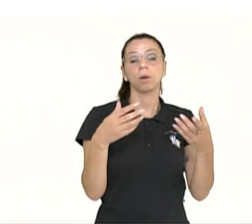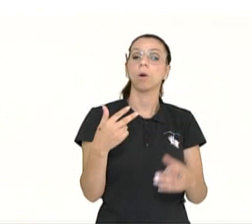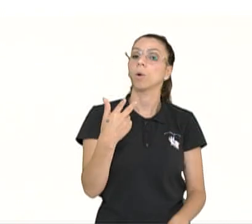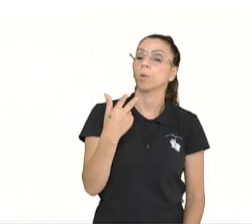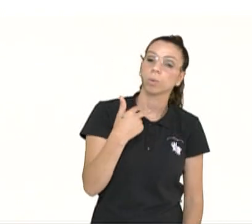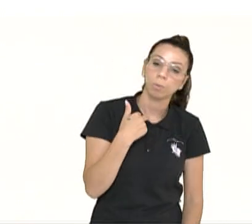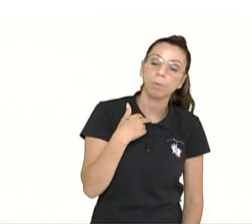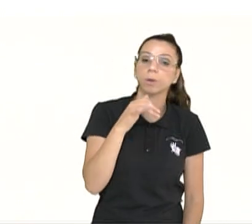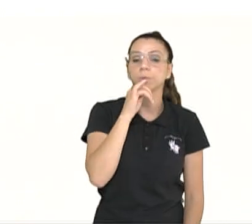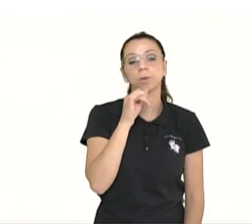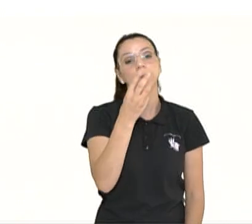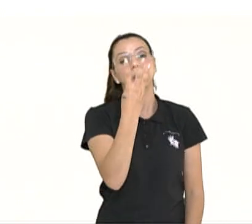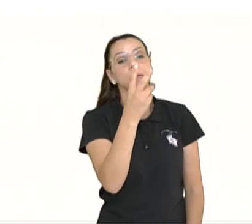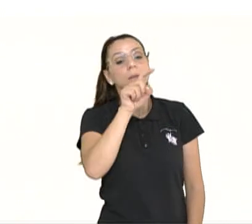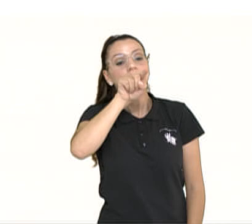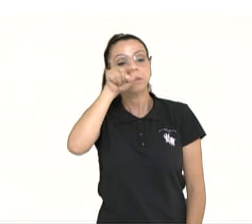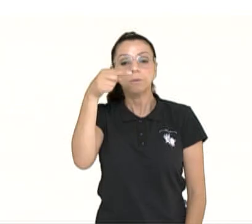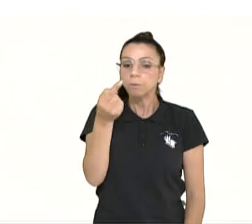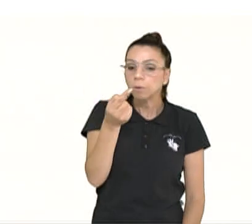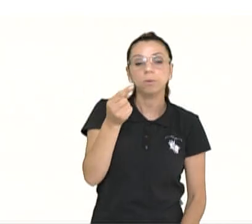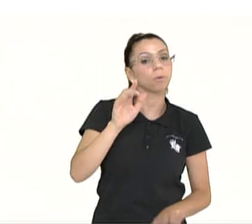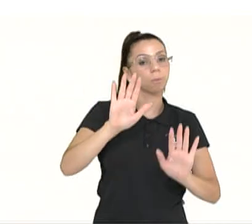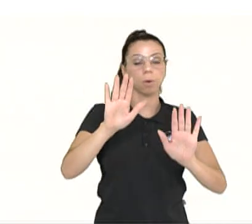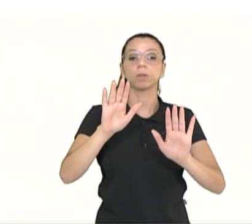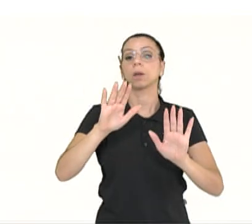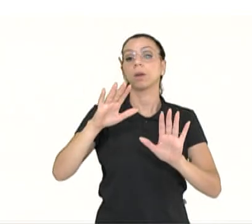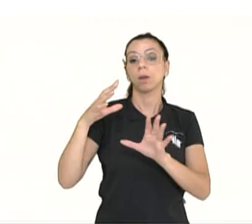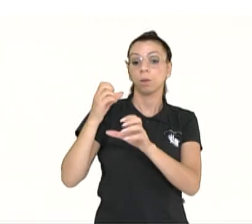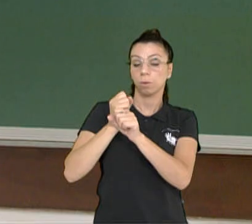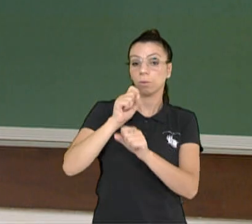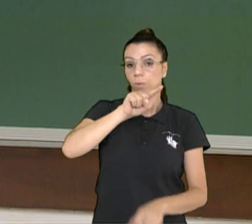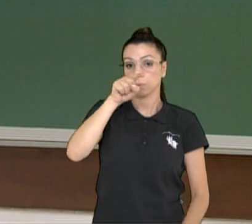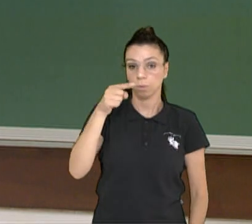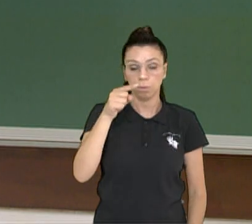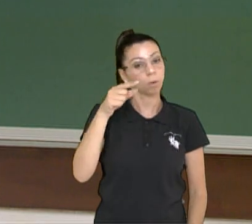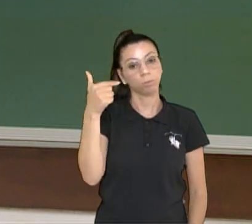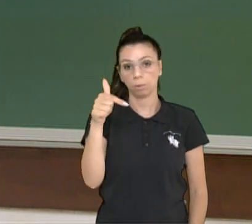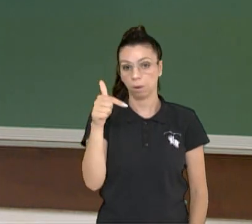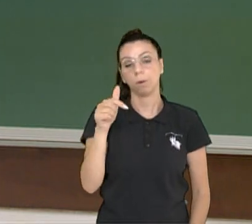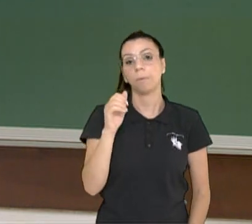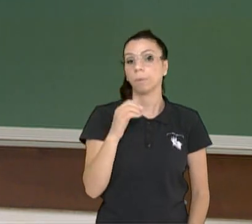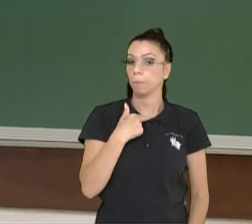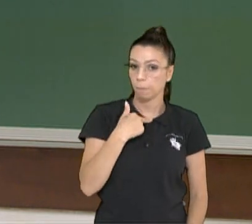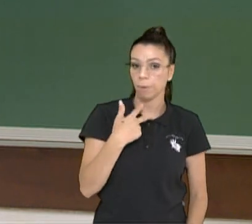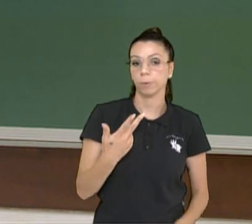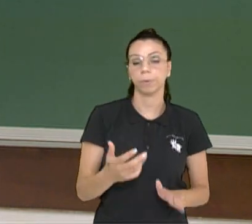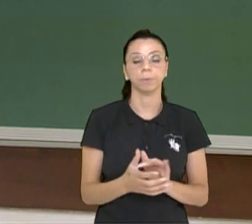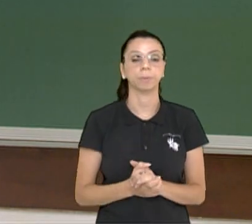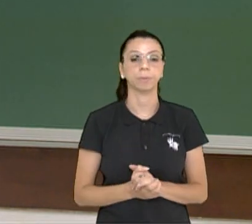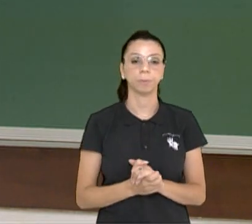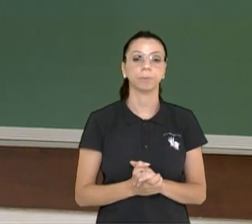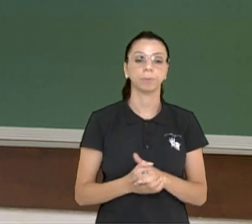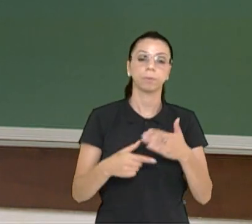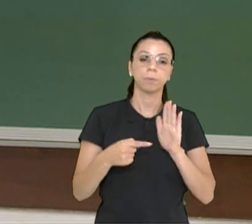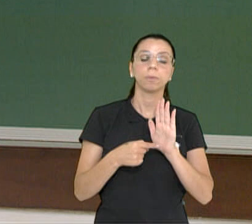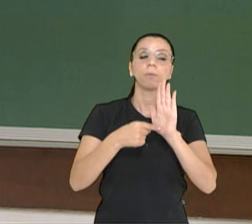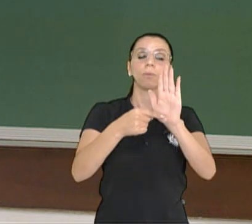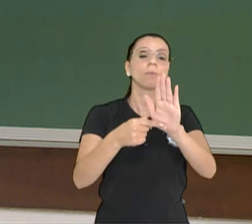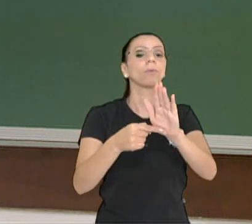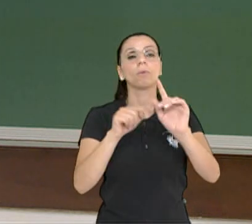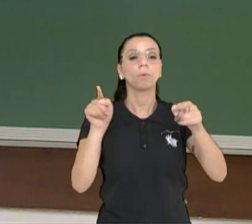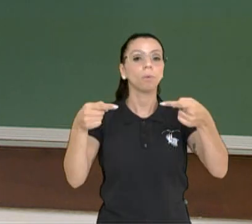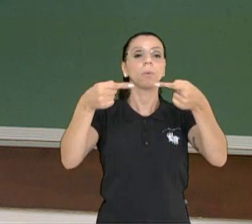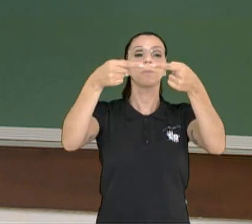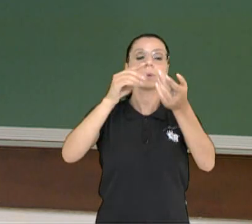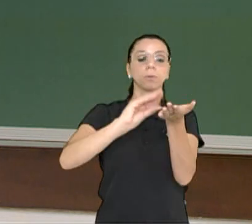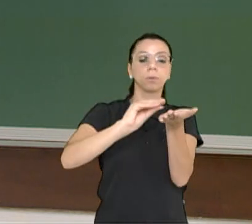ser 3,5, 4,1, número inteiro, tá? Escolhido adequadamente para melhor representar os dados.